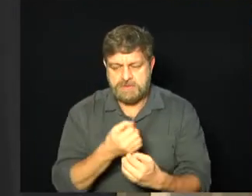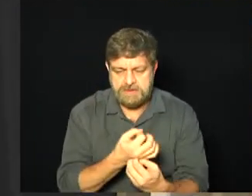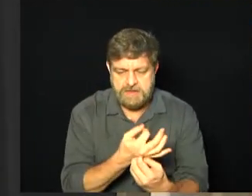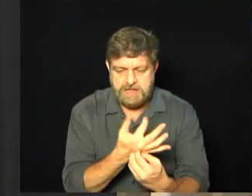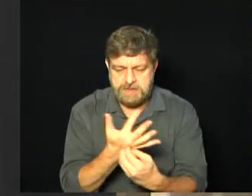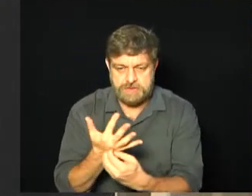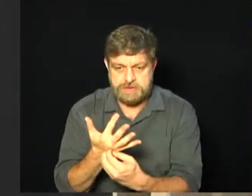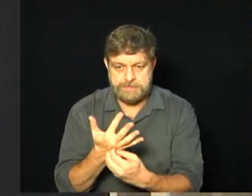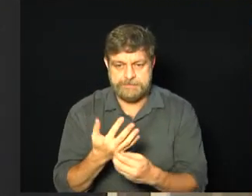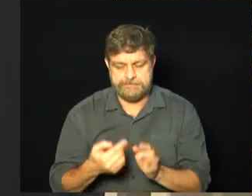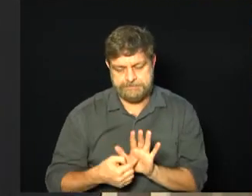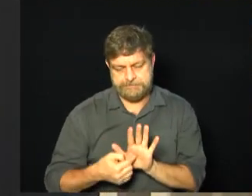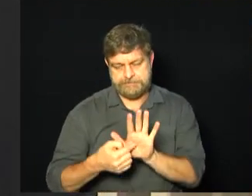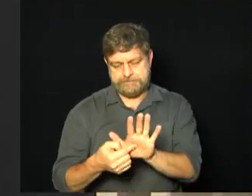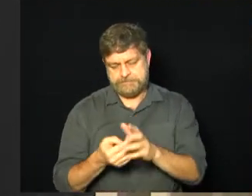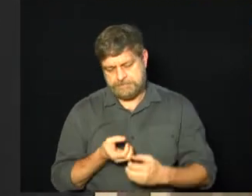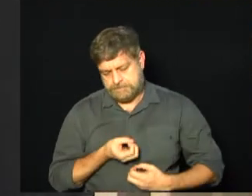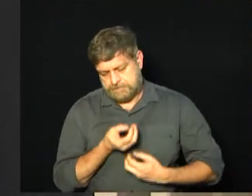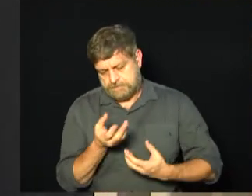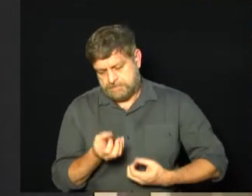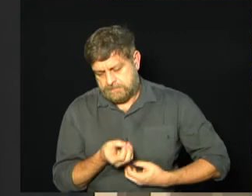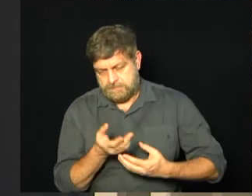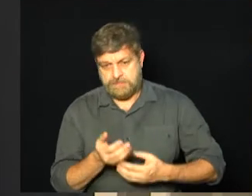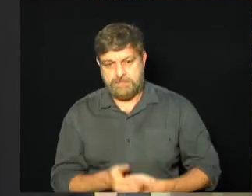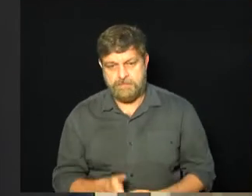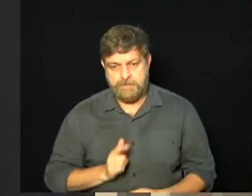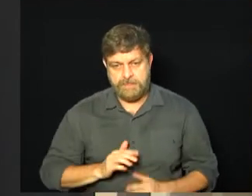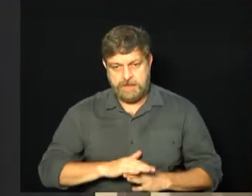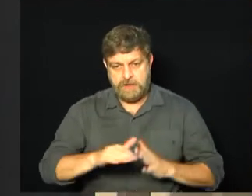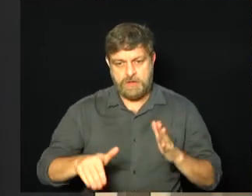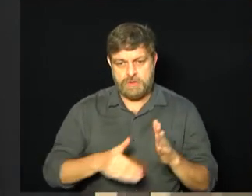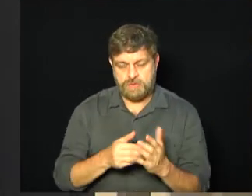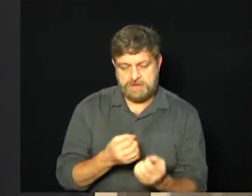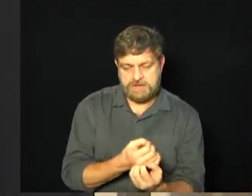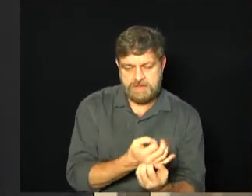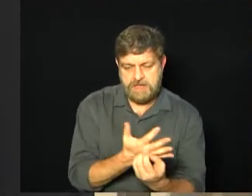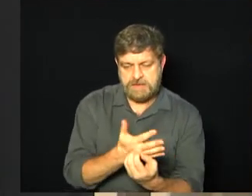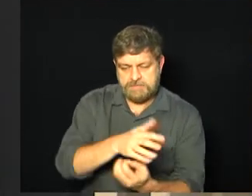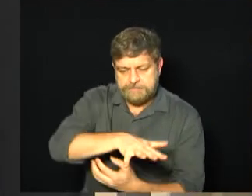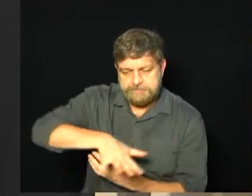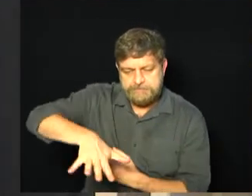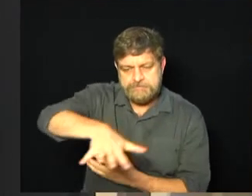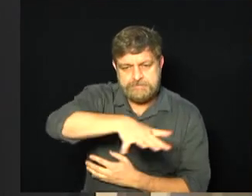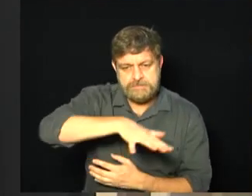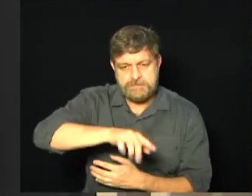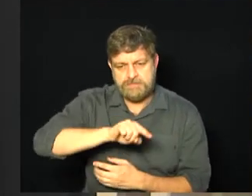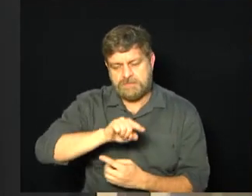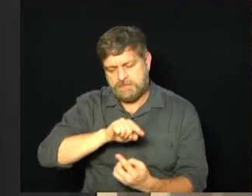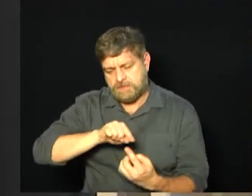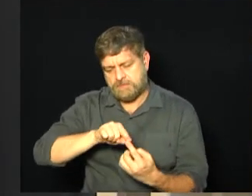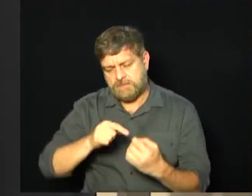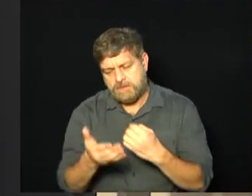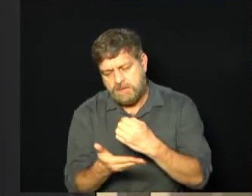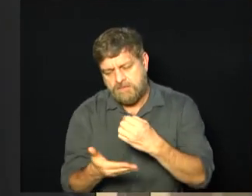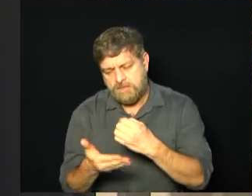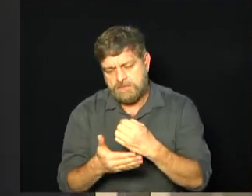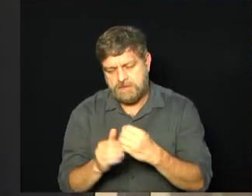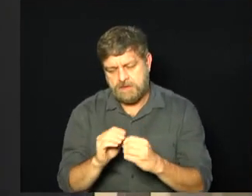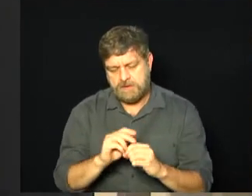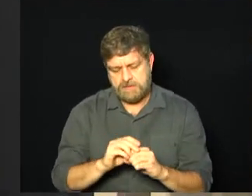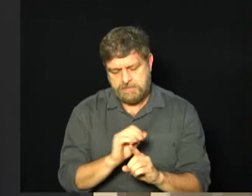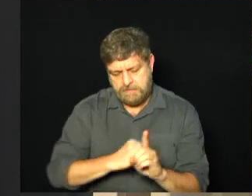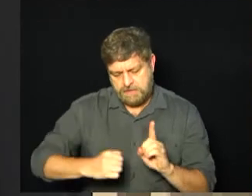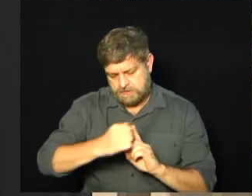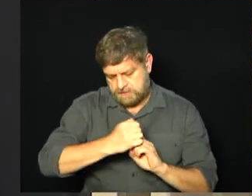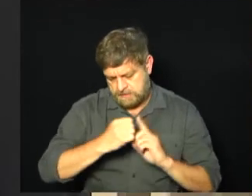manifestações artísticas. Reconhecimento que todas essas áreas são fundamentais para o desenvolvimento humano. É